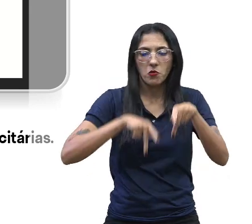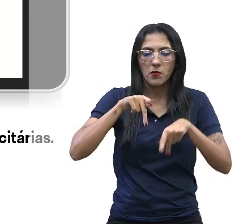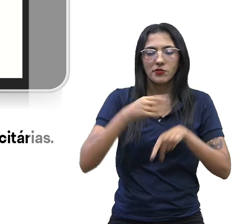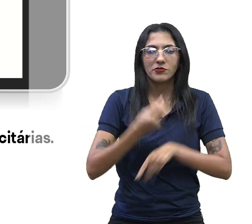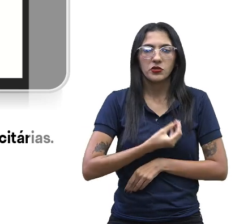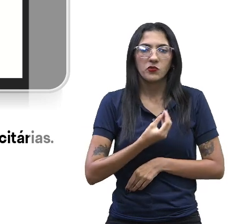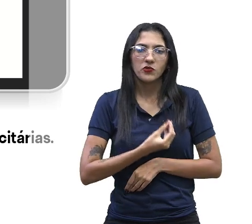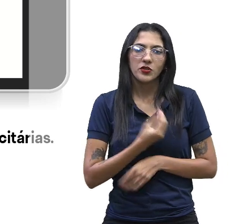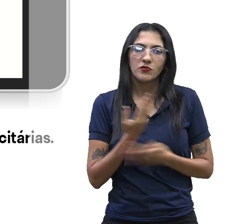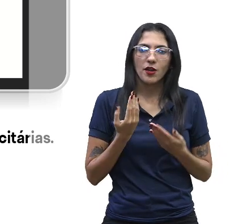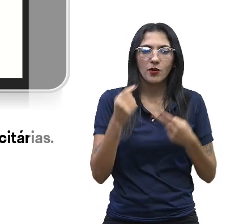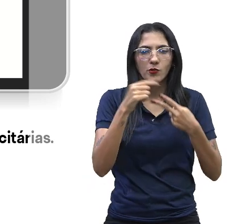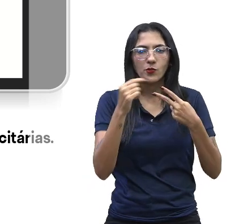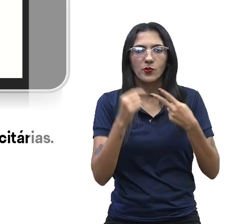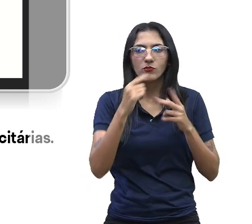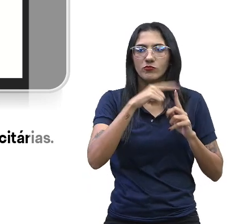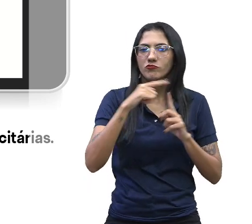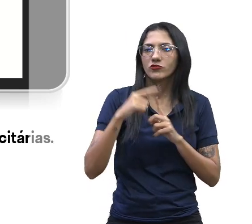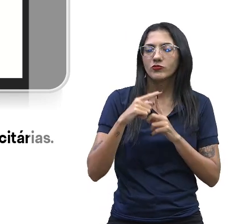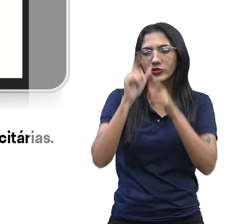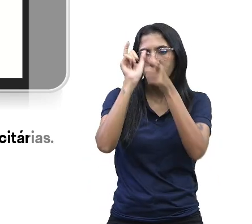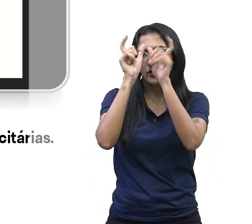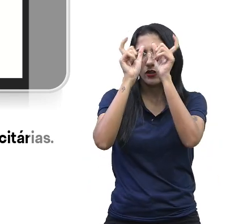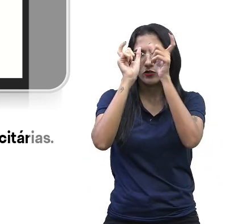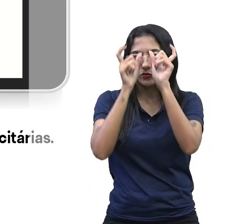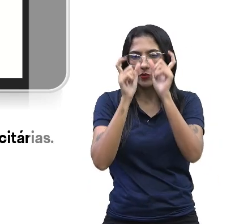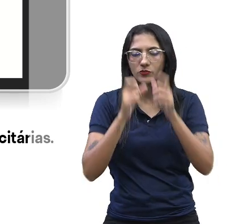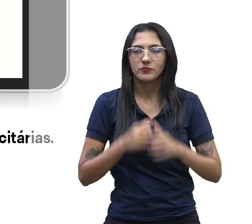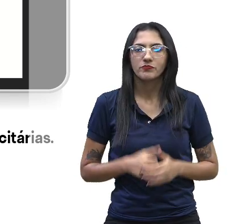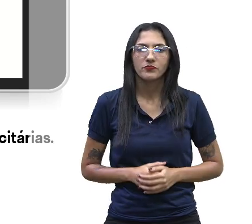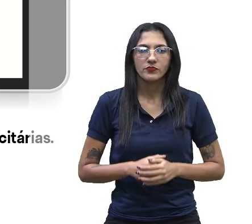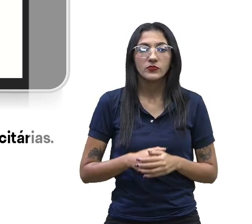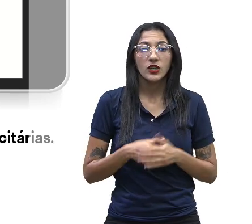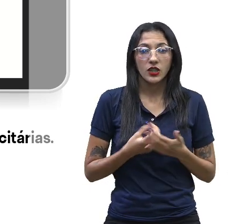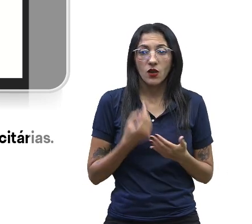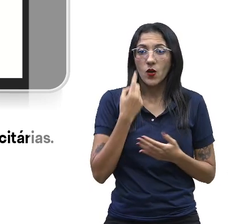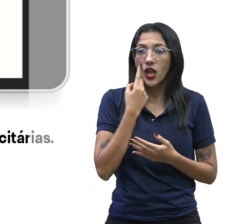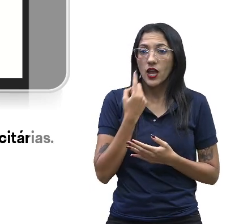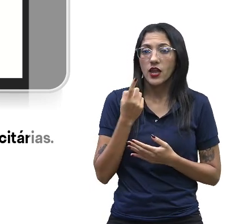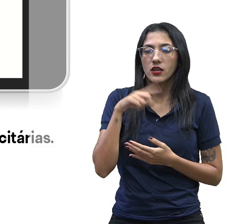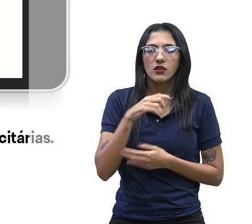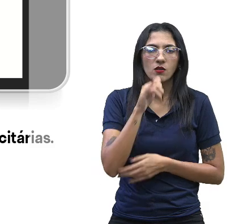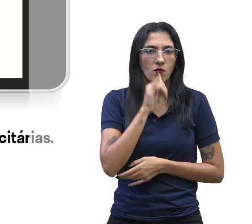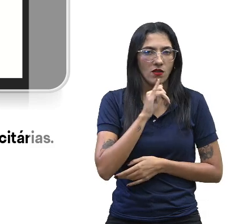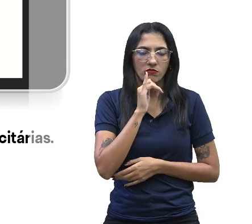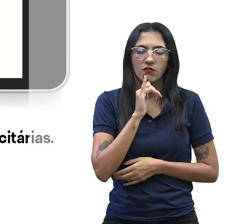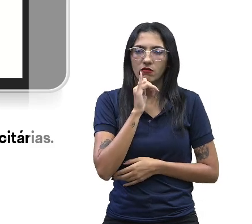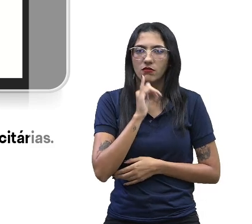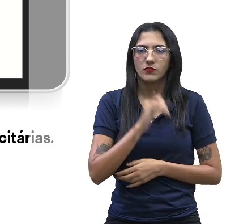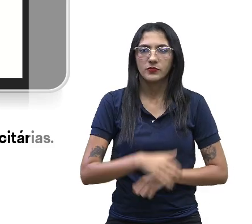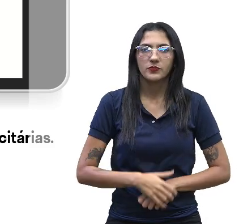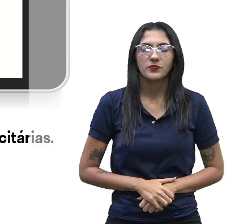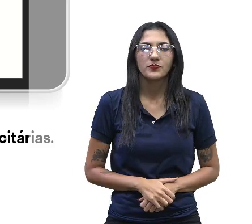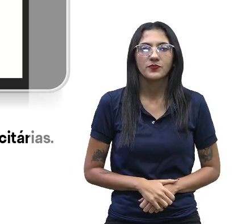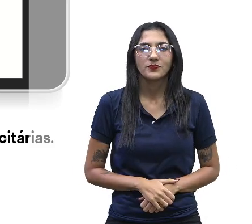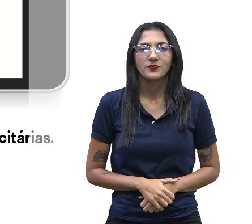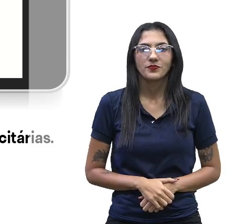algum transtorno. Isso é um exemplo da nossa notícia, né? E